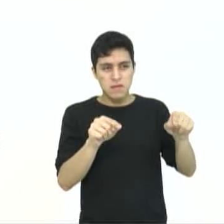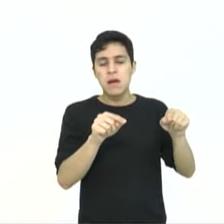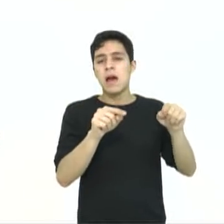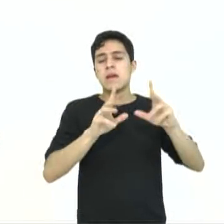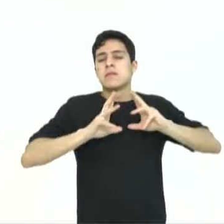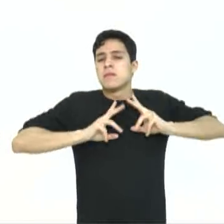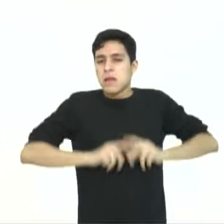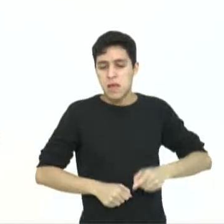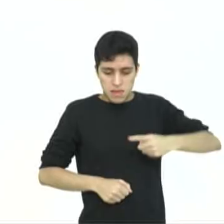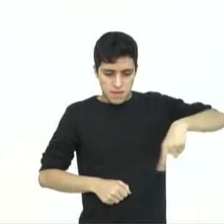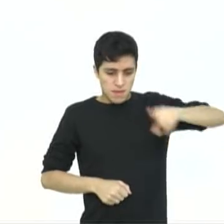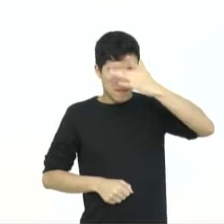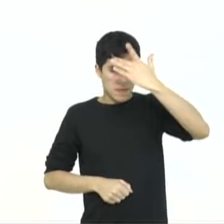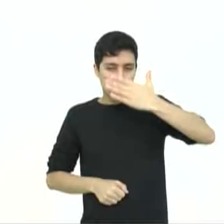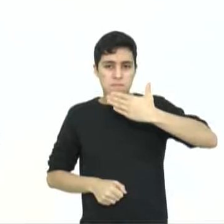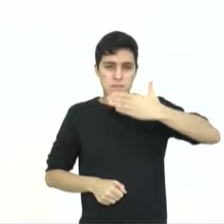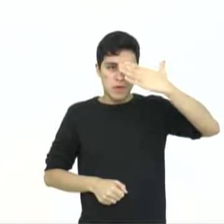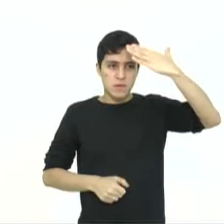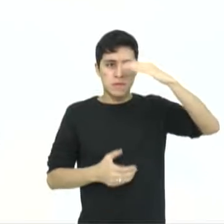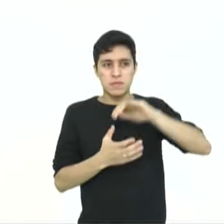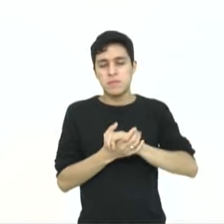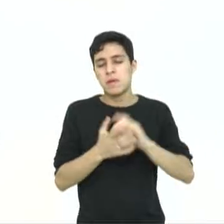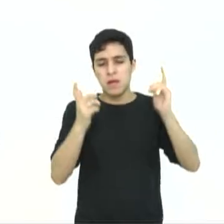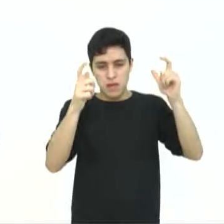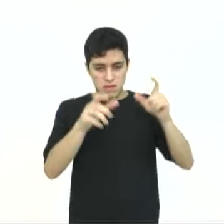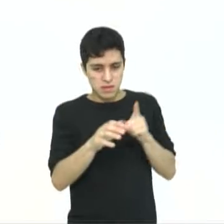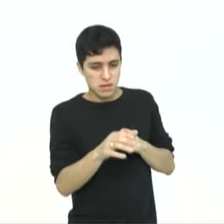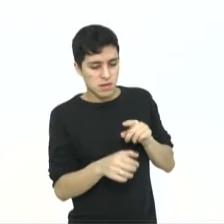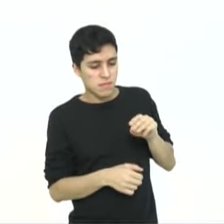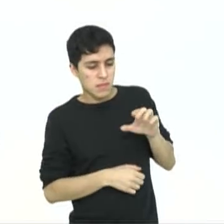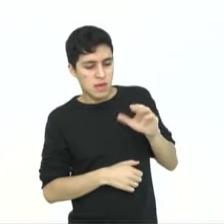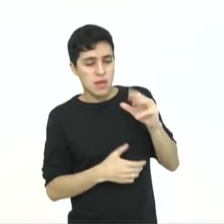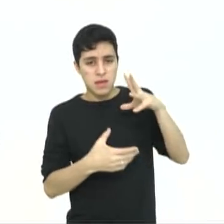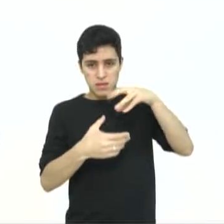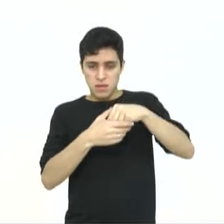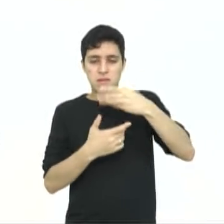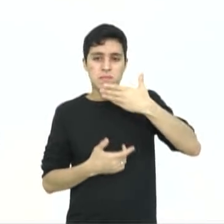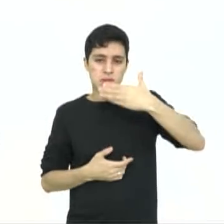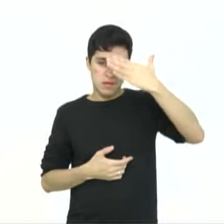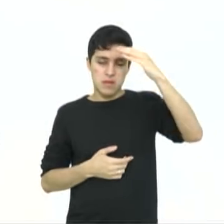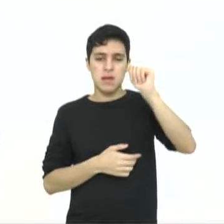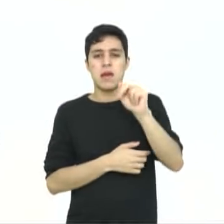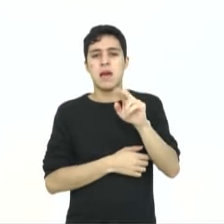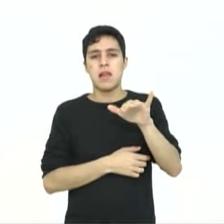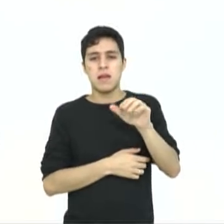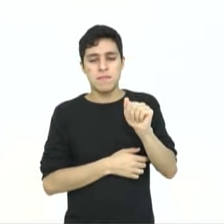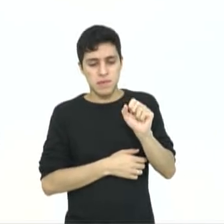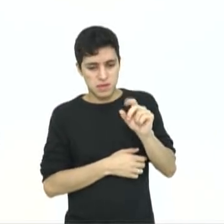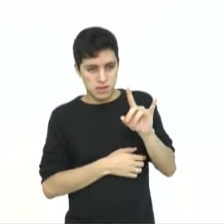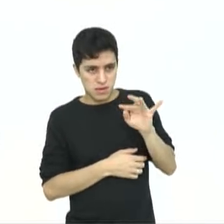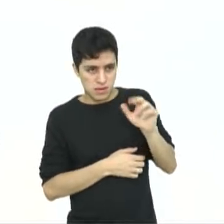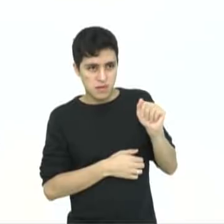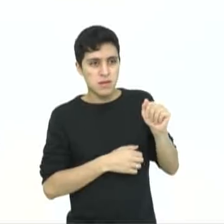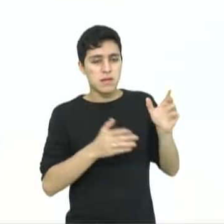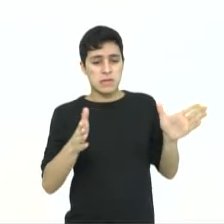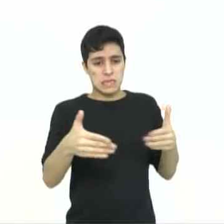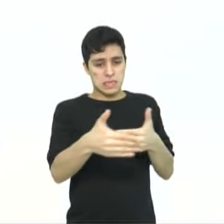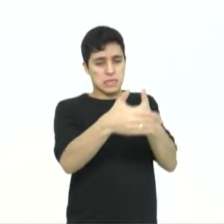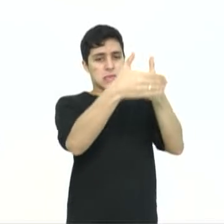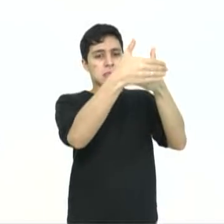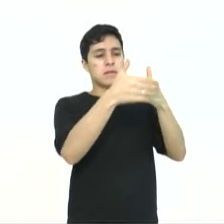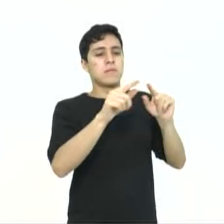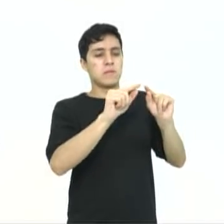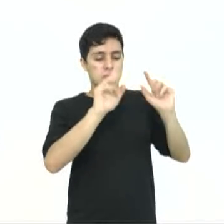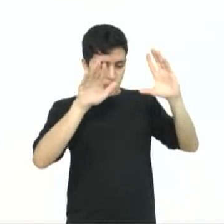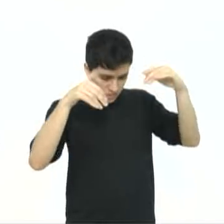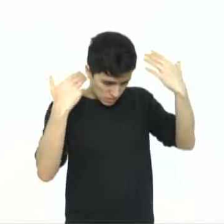algum estudo, está relacionado a uma espécie de um meteorito, uma espécie de um artefato do espaço. Pode